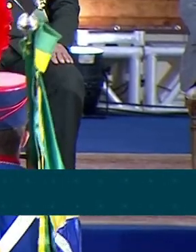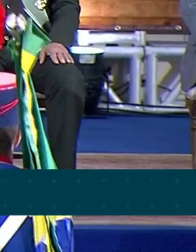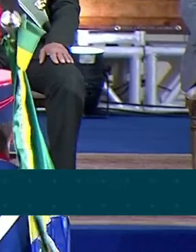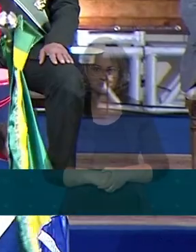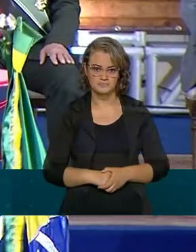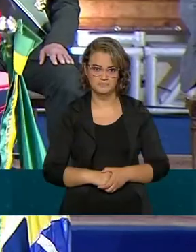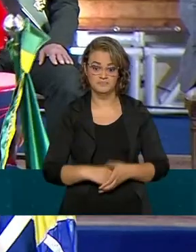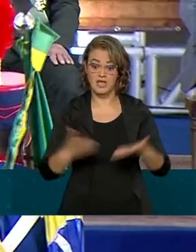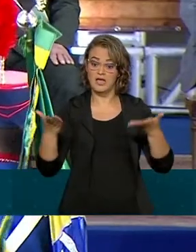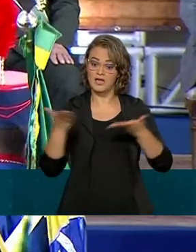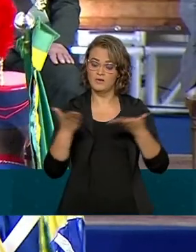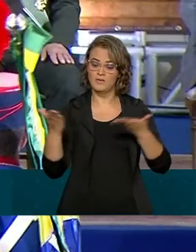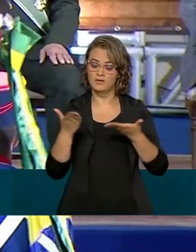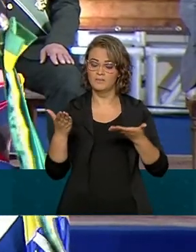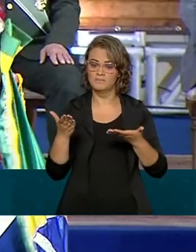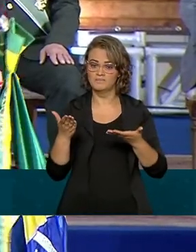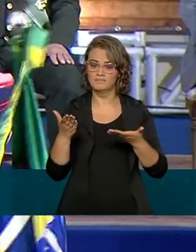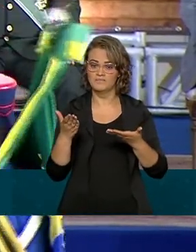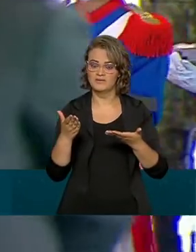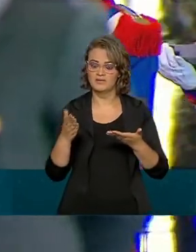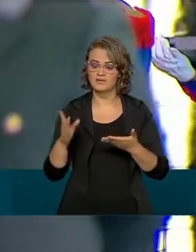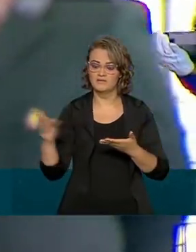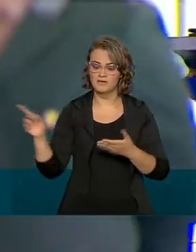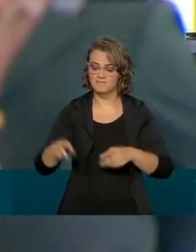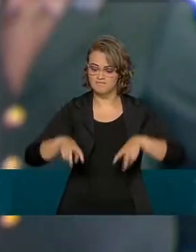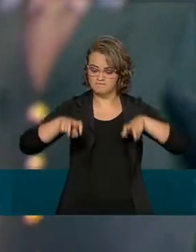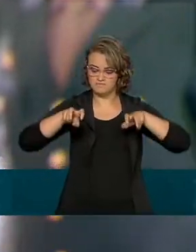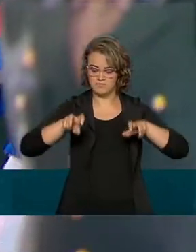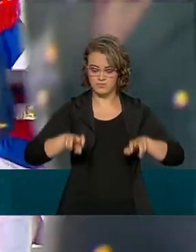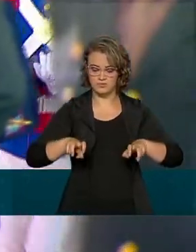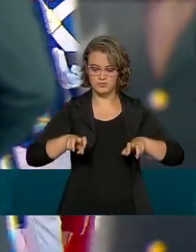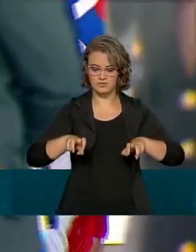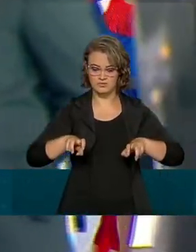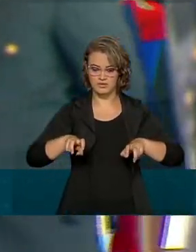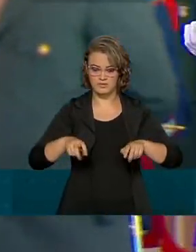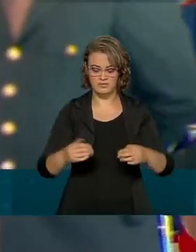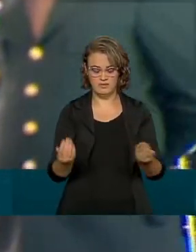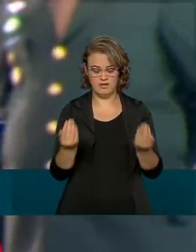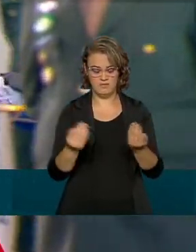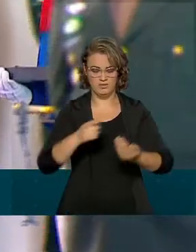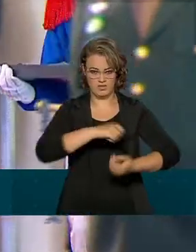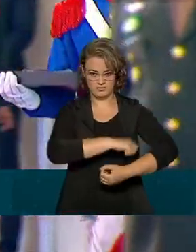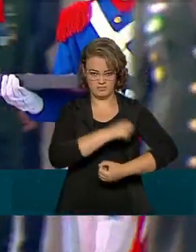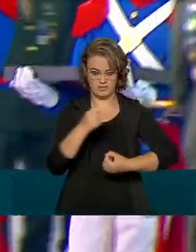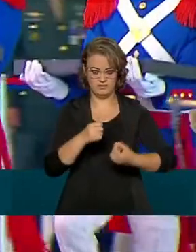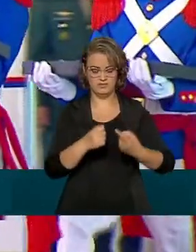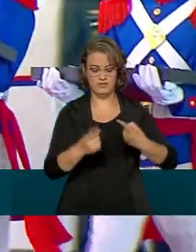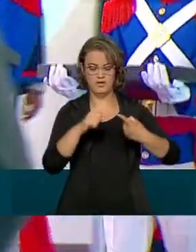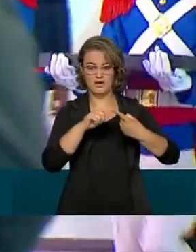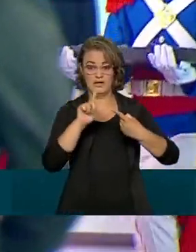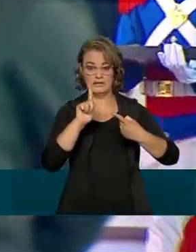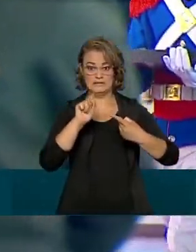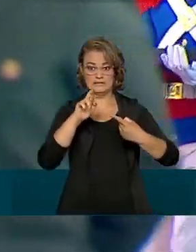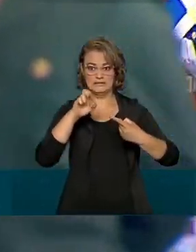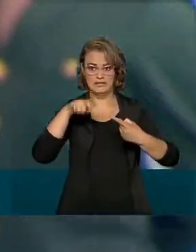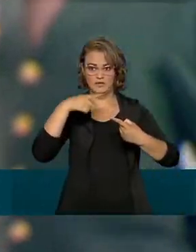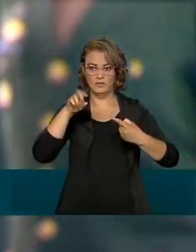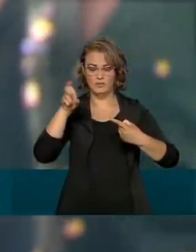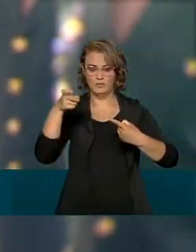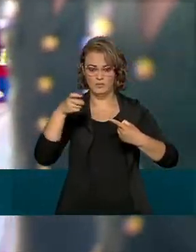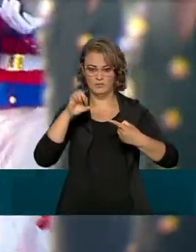Olá neste momento será realizada a imposição da Ordem do mérito militar nos graus grã-cruz grande